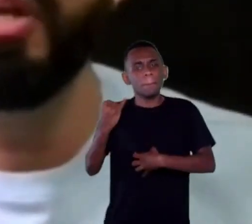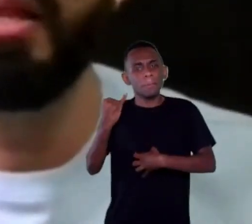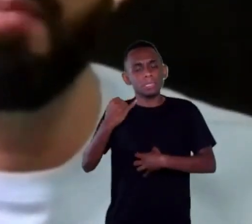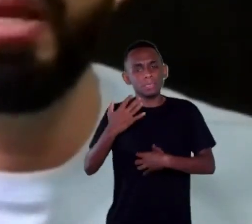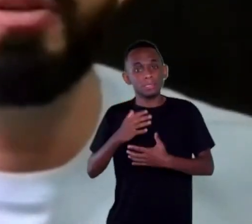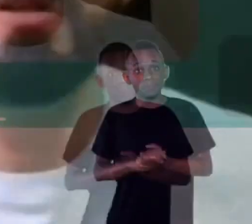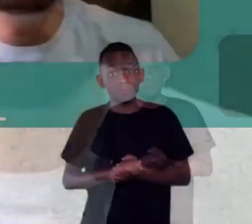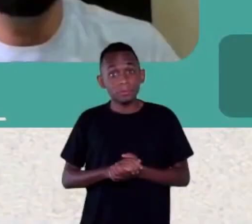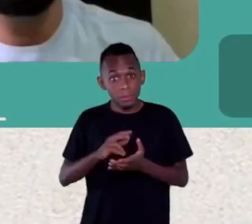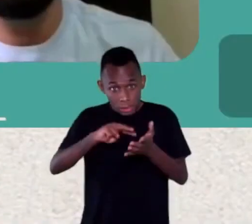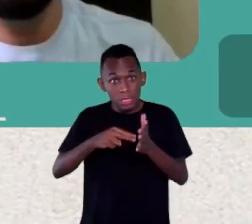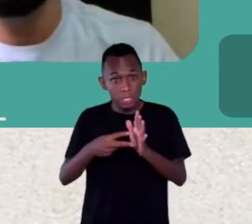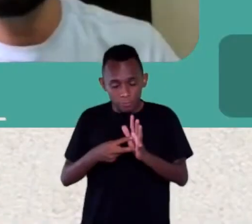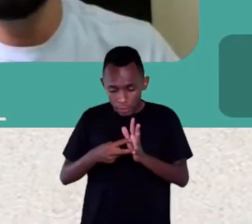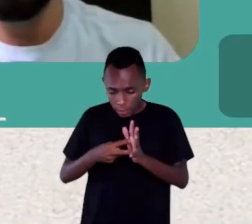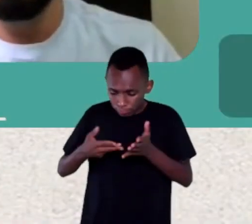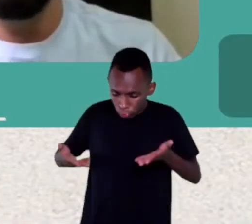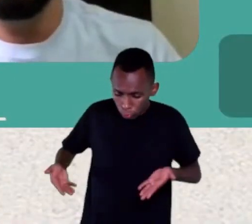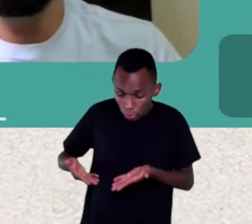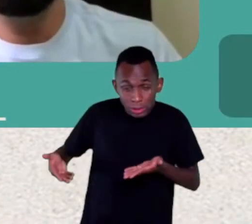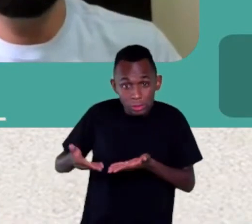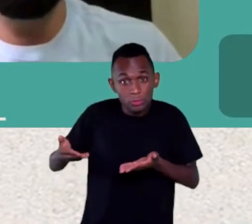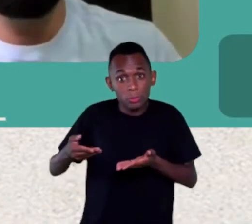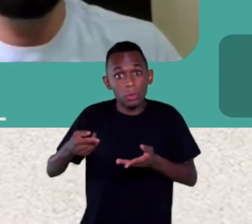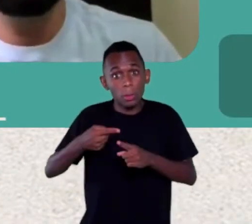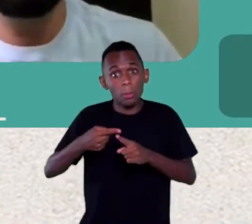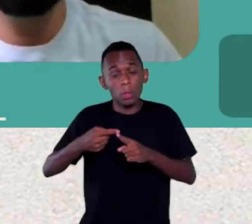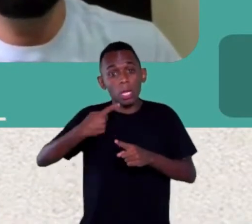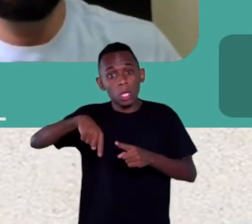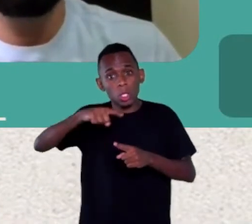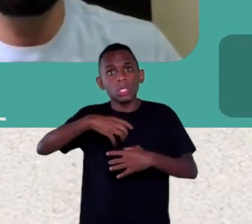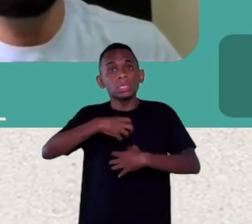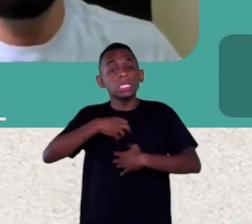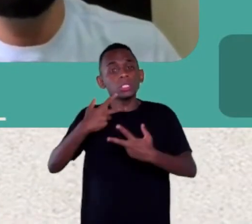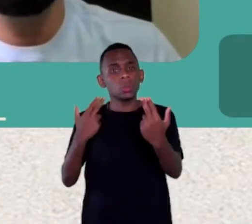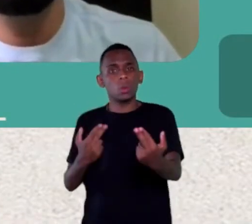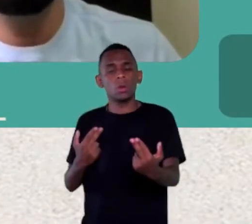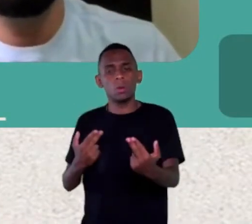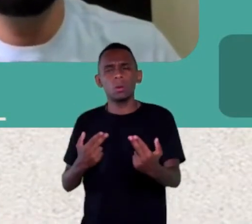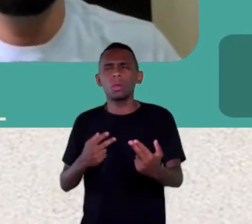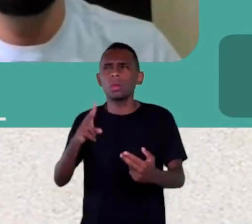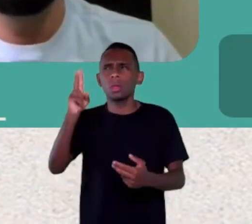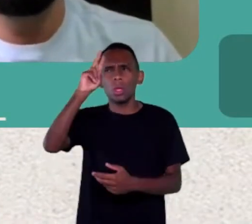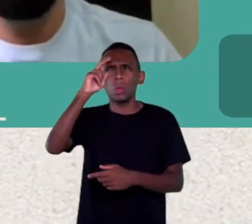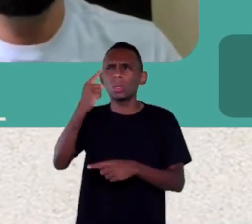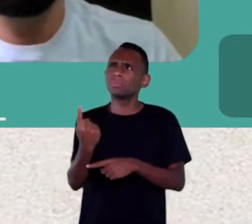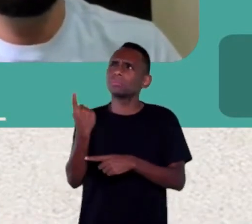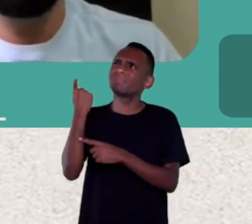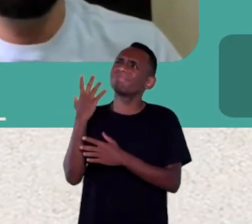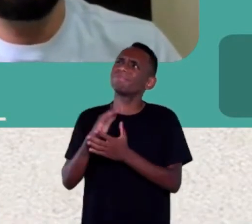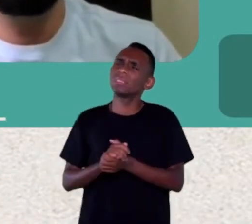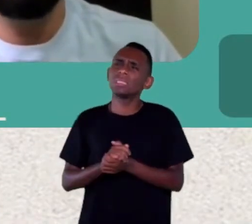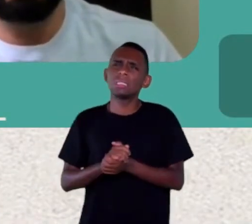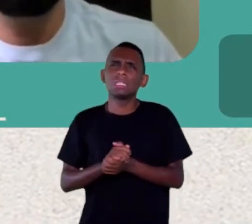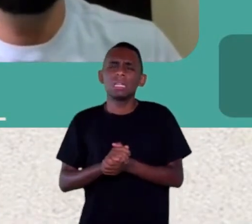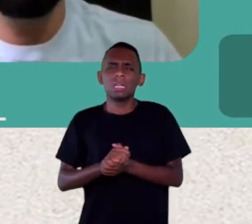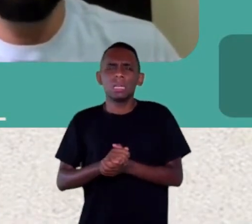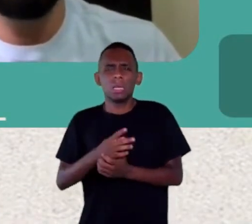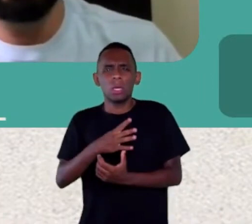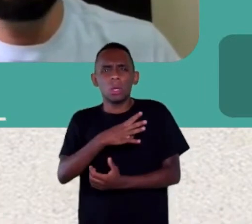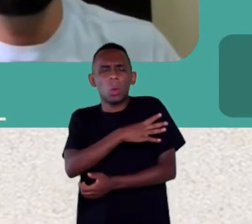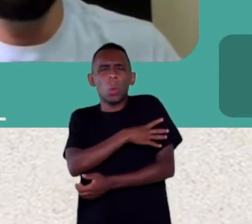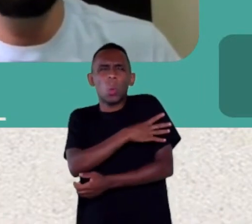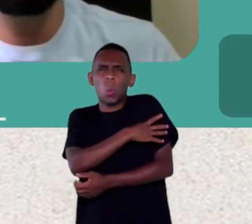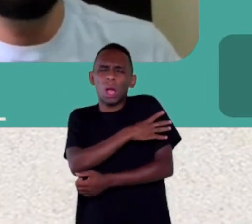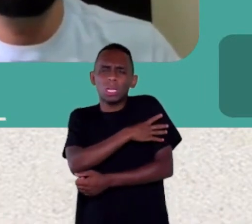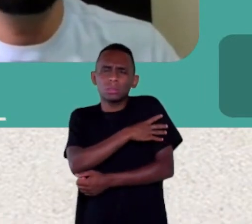que, indiretamente, isso impulsiona a gente. Eu lembro que uma professora de quarta série, hoje eu não sei como que é a nomenclatura, eu acho que